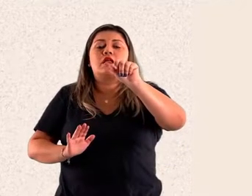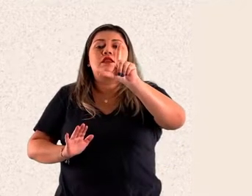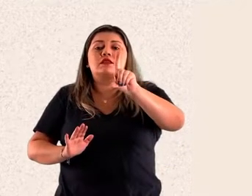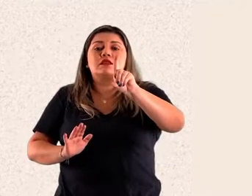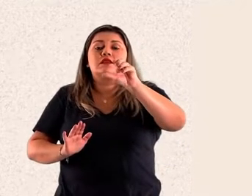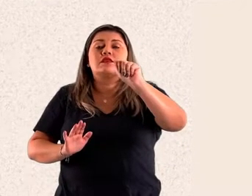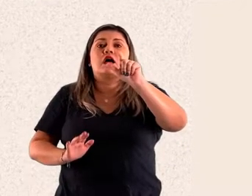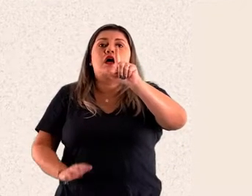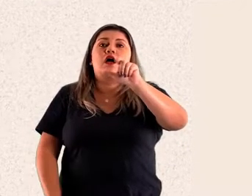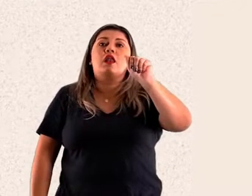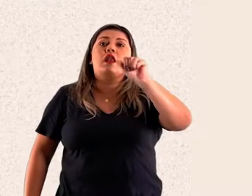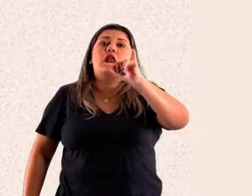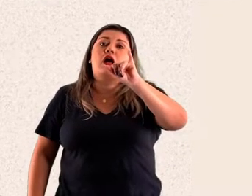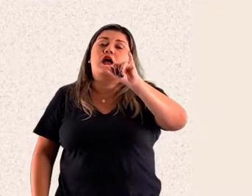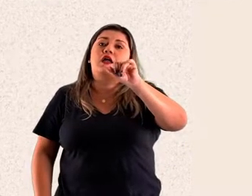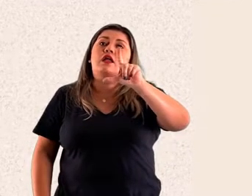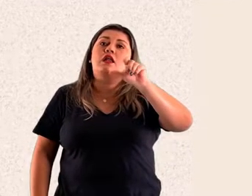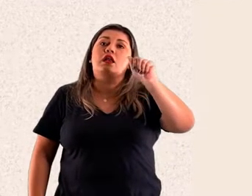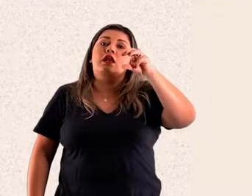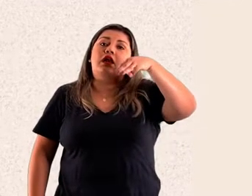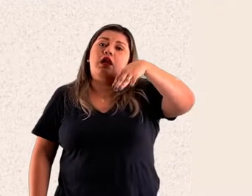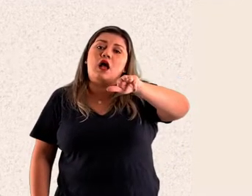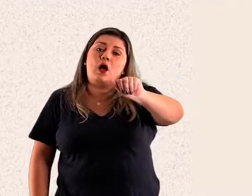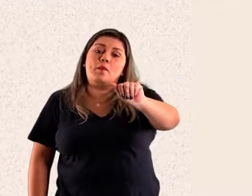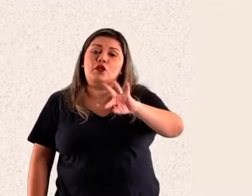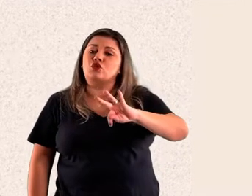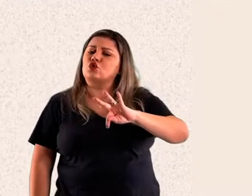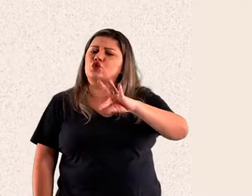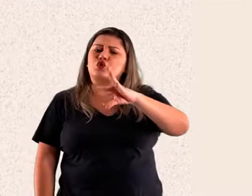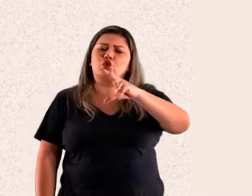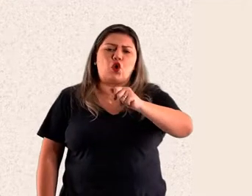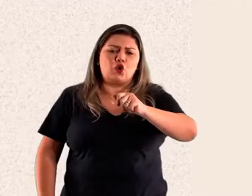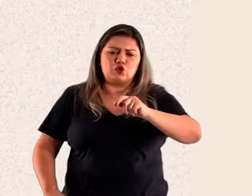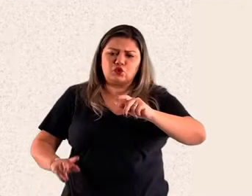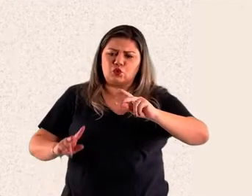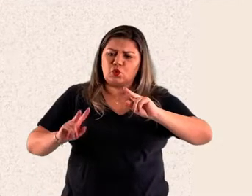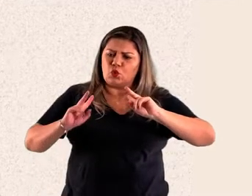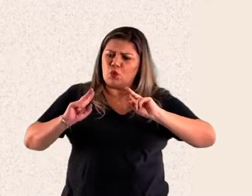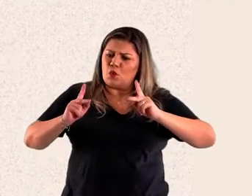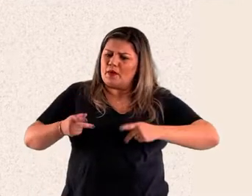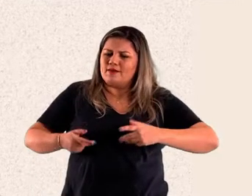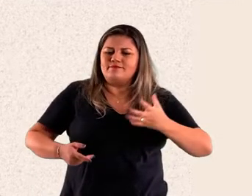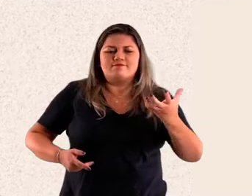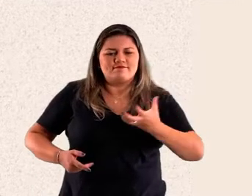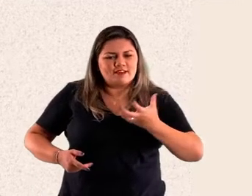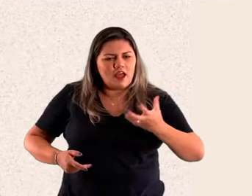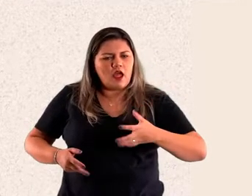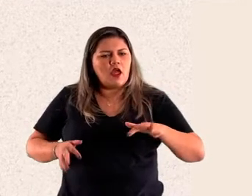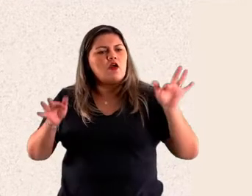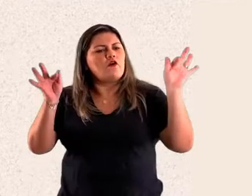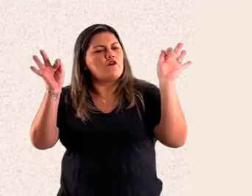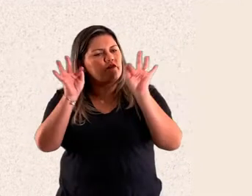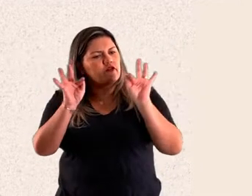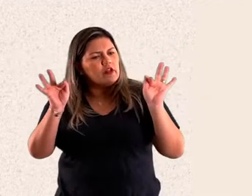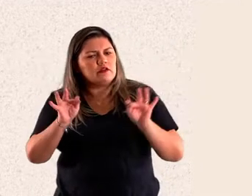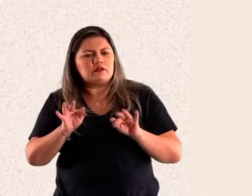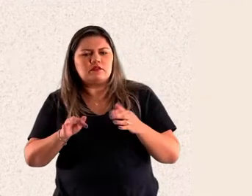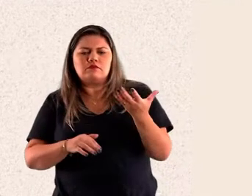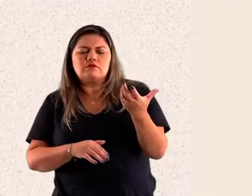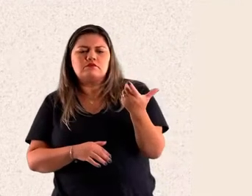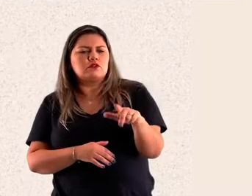da vida todo ser humano que é é ser feliz e se livrar do sofrimento